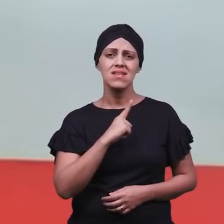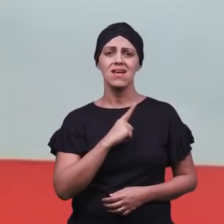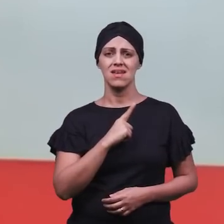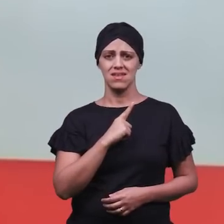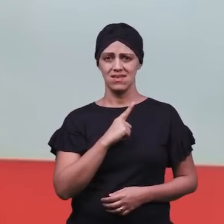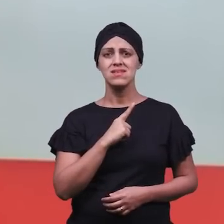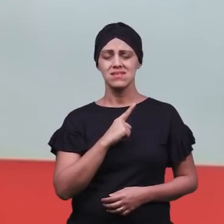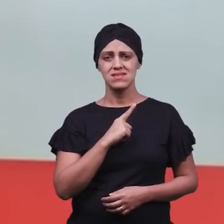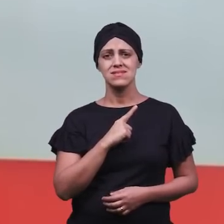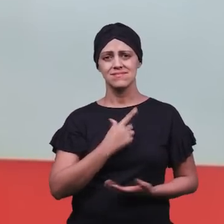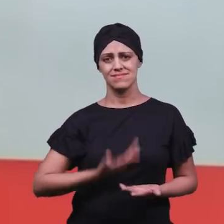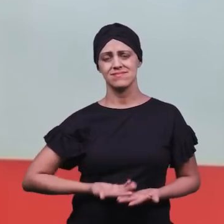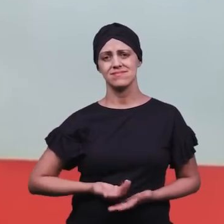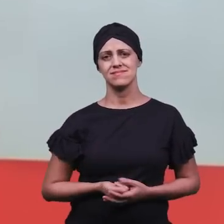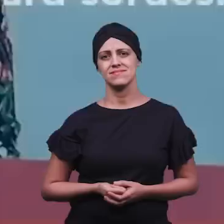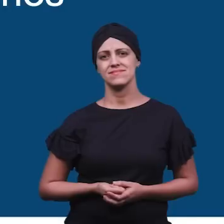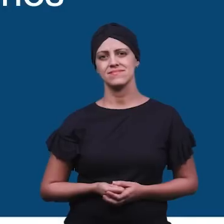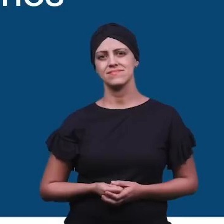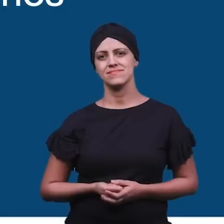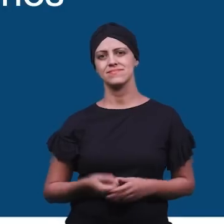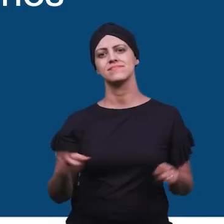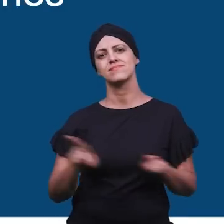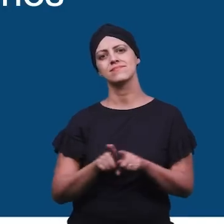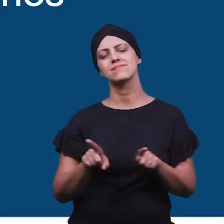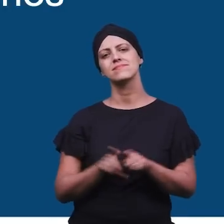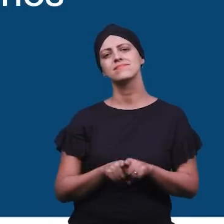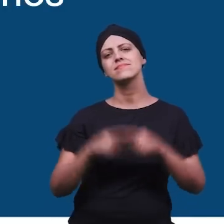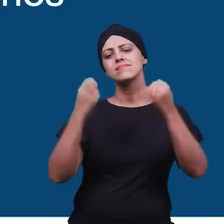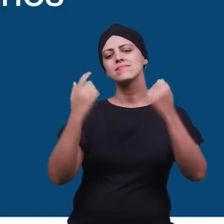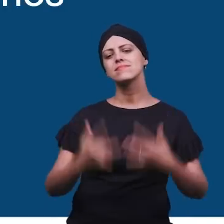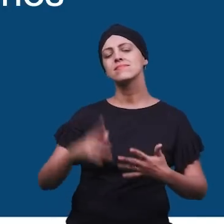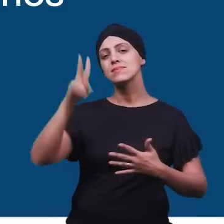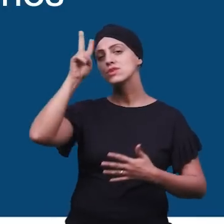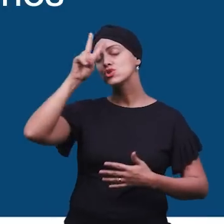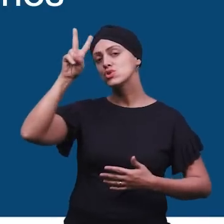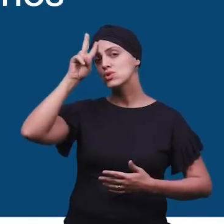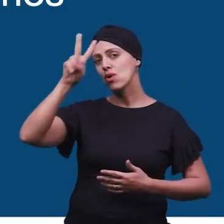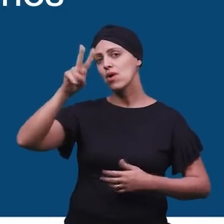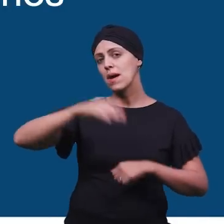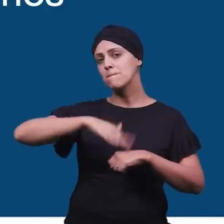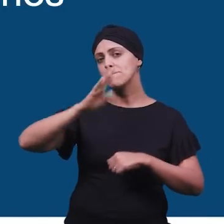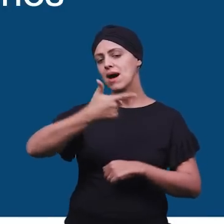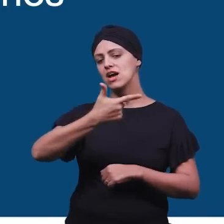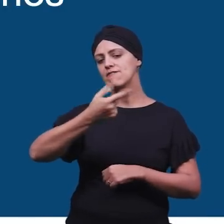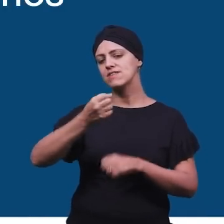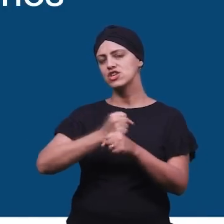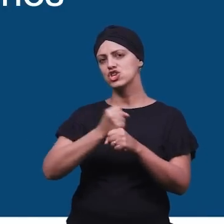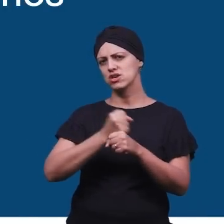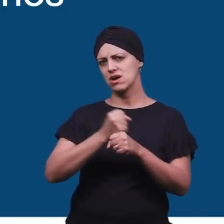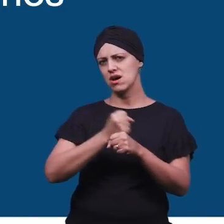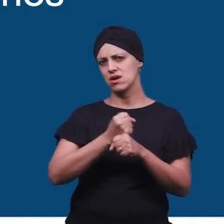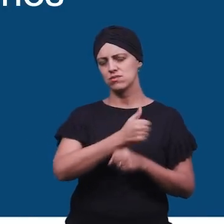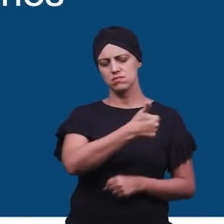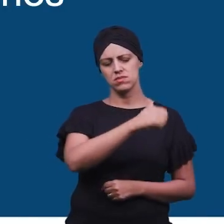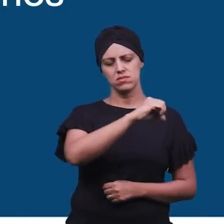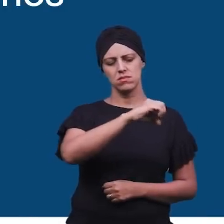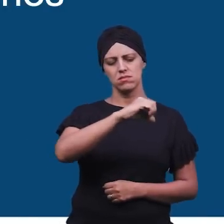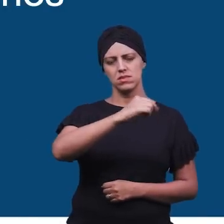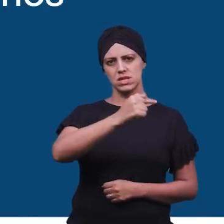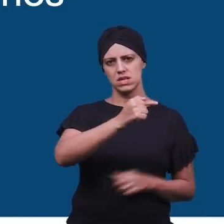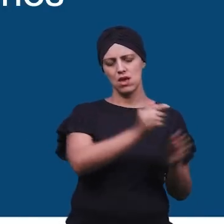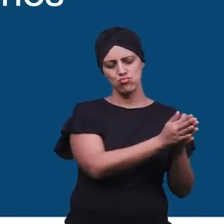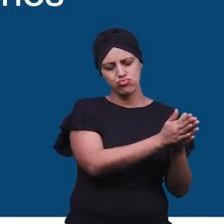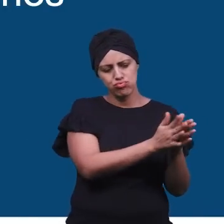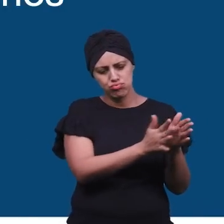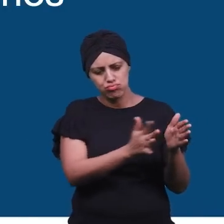acesso que alguns têm. Sobre a história, há mais de 20 anos, desde